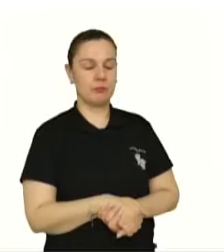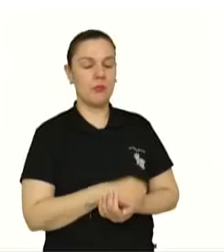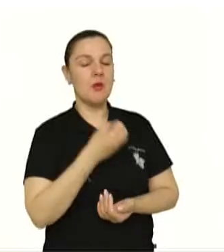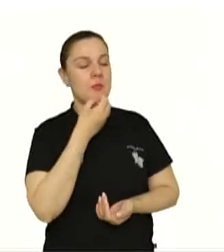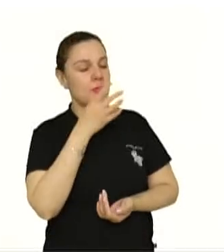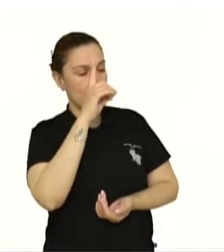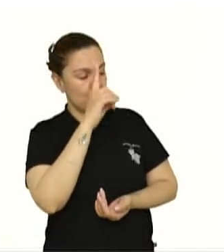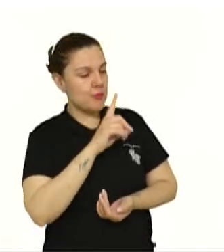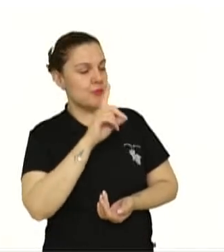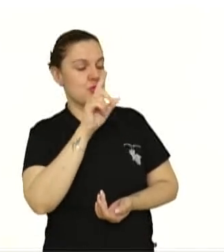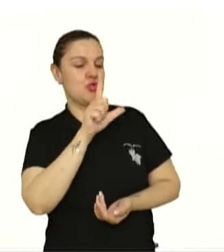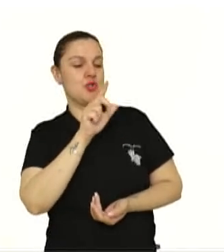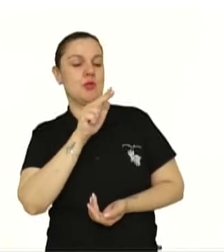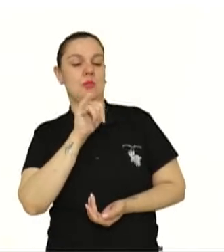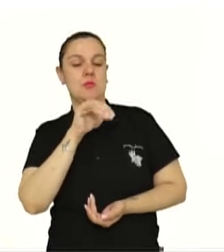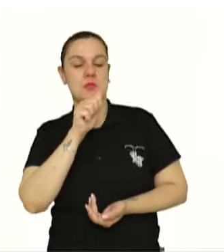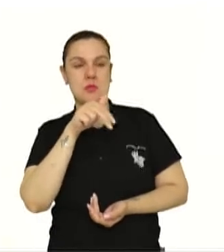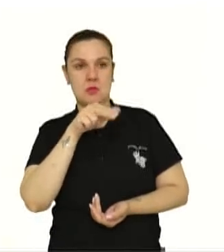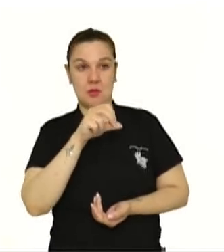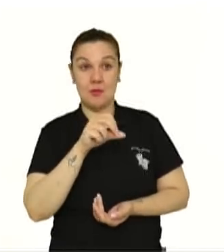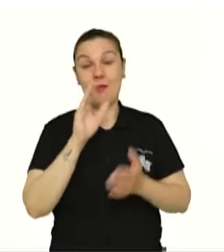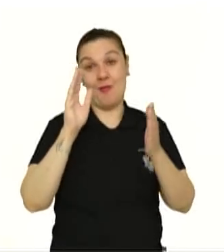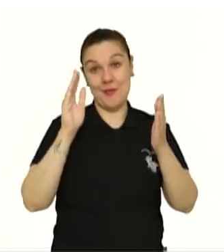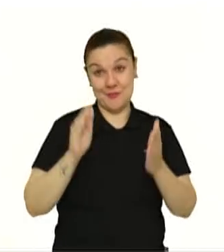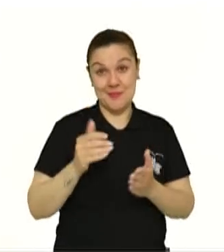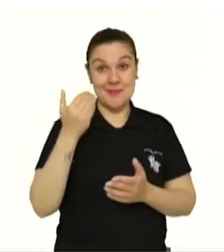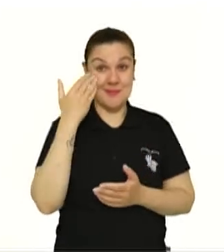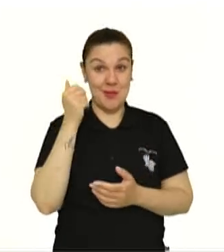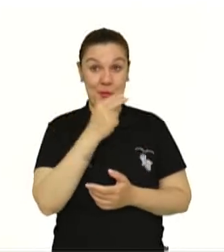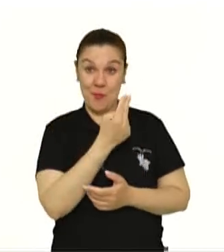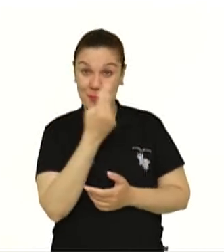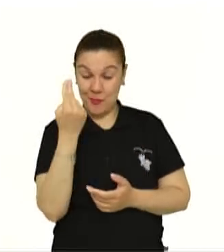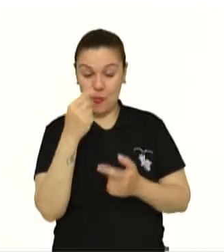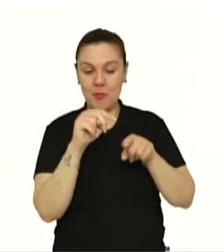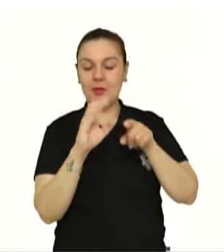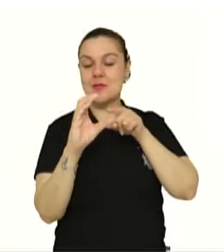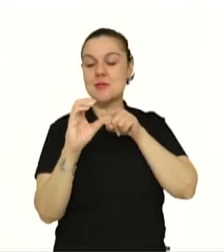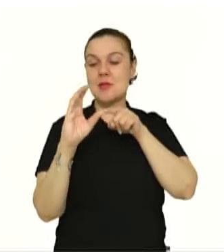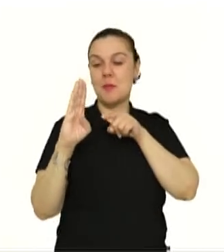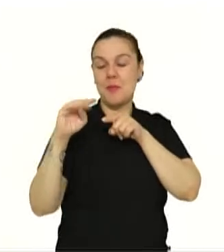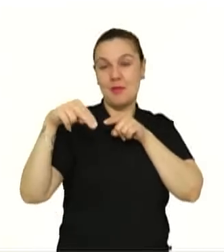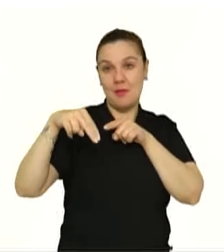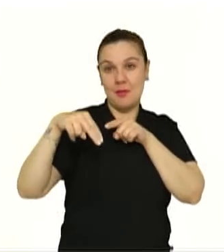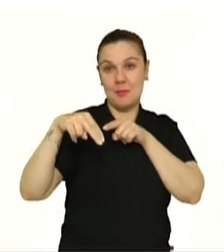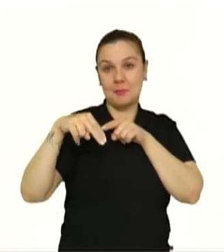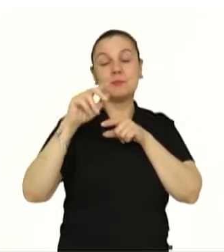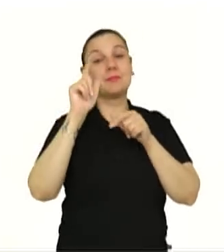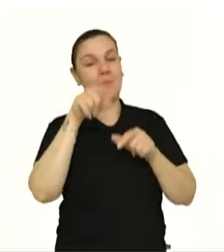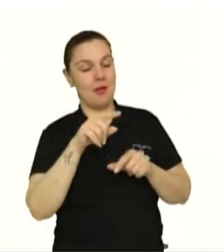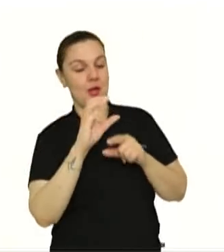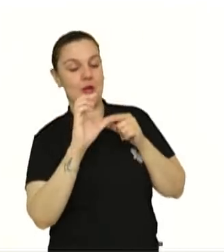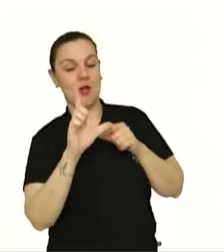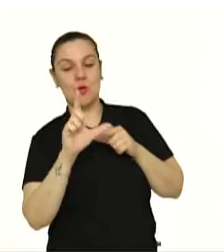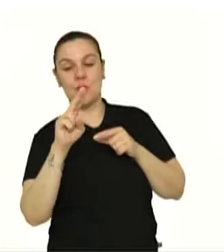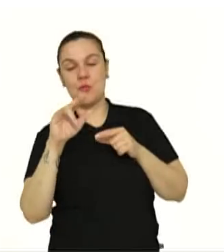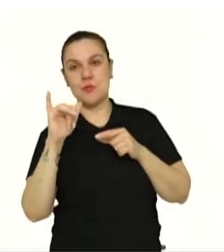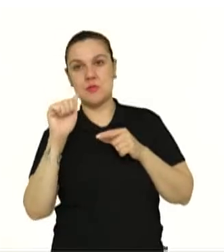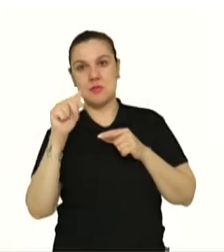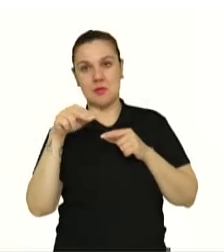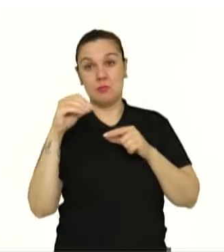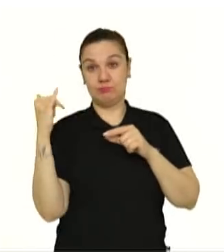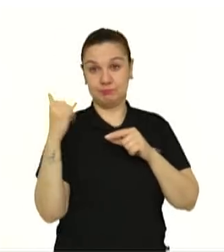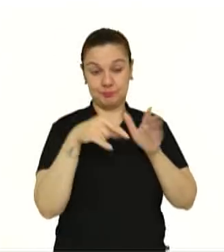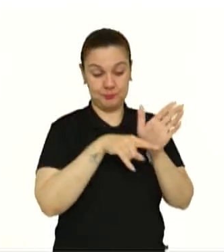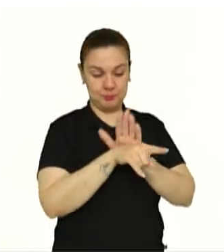responde: bom dia, Luciano. Então nós sabemos aqui, né, pela resposta, que o nome do entrevistador é Luciano, embora não tenhamos o